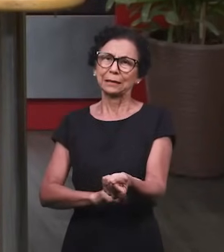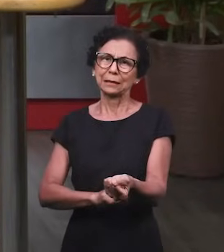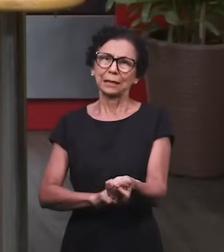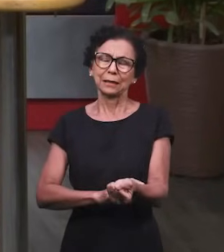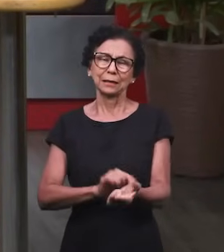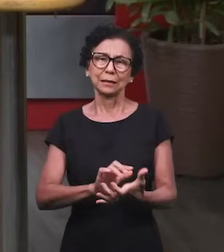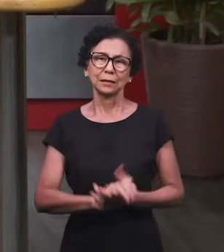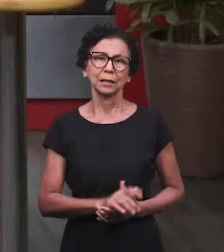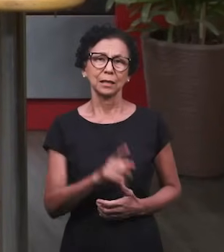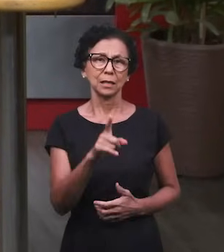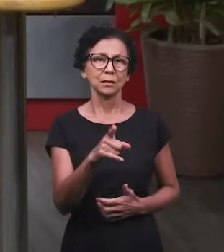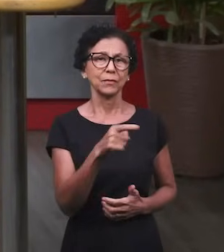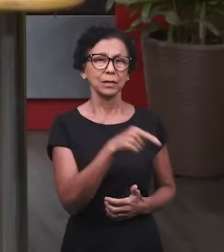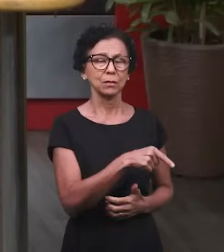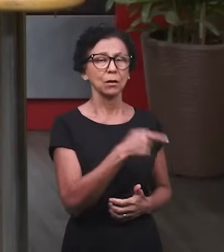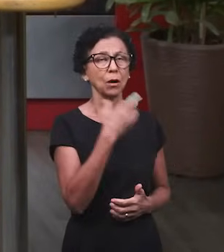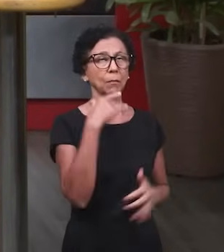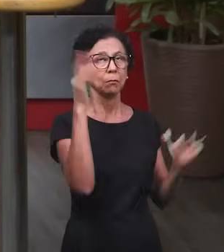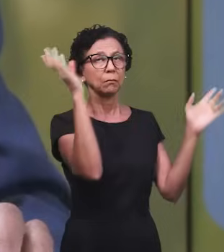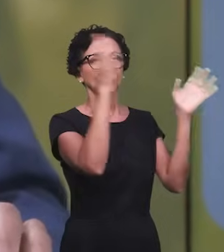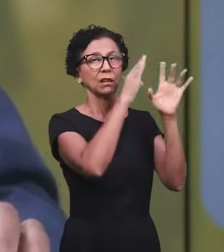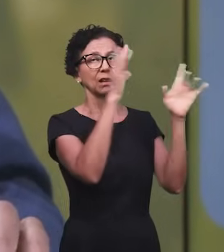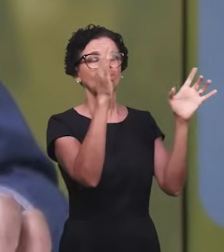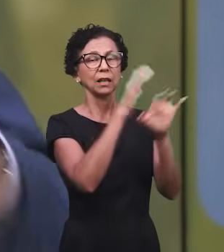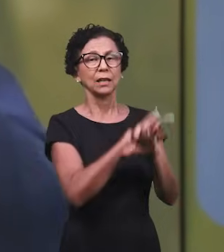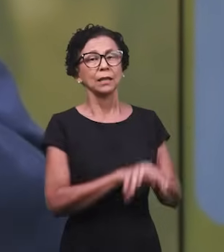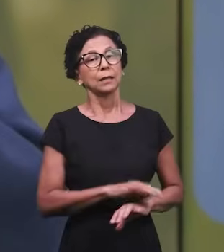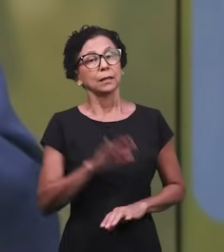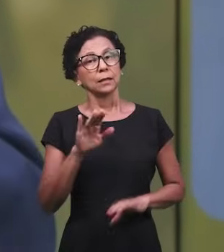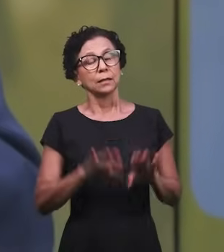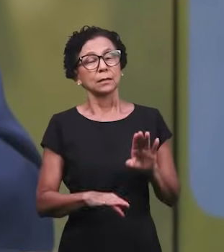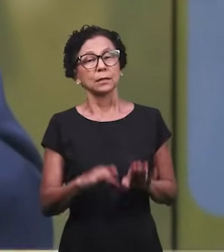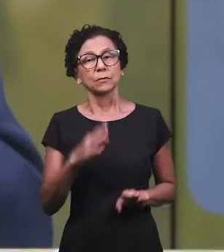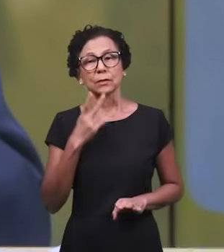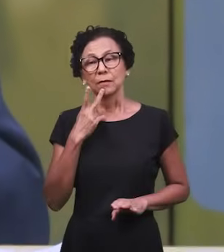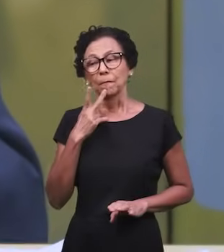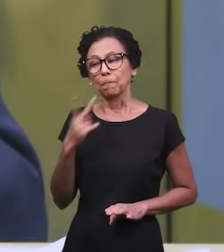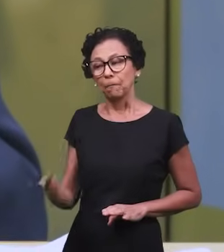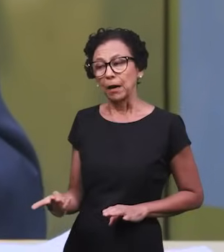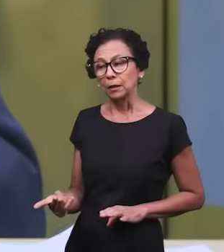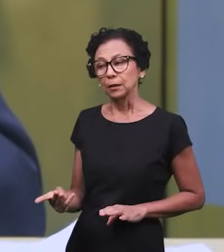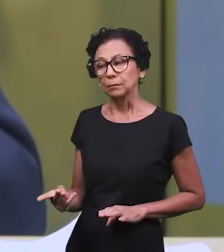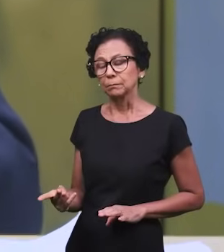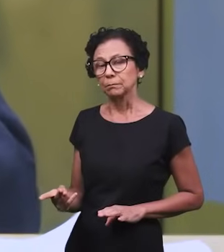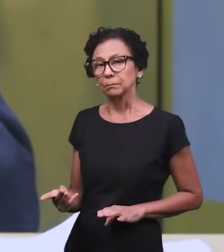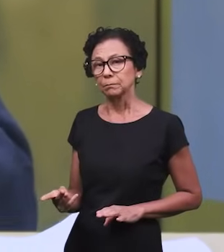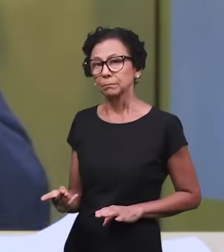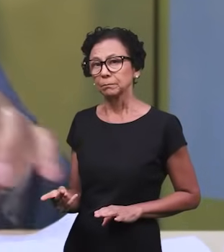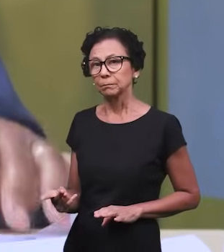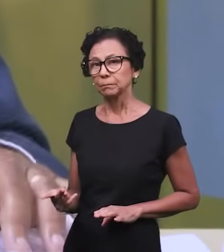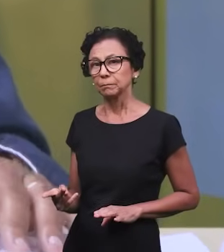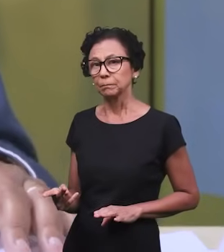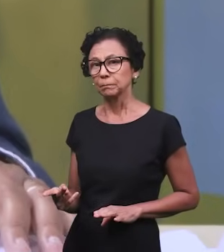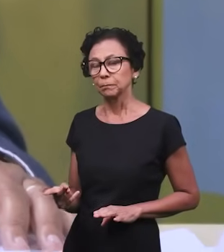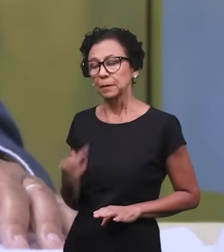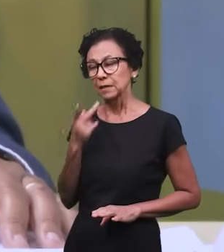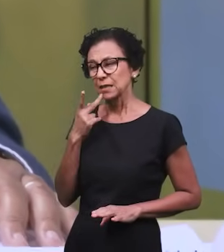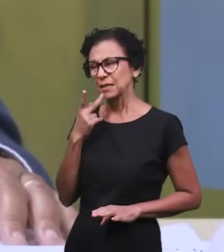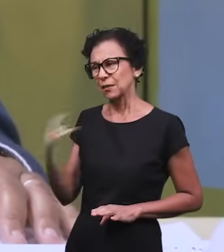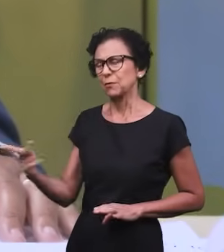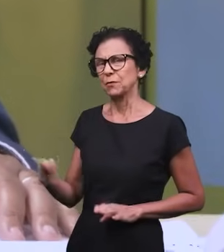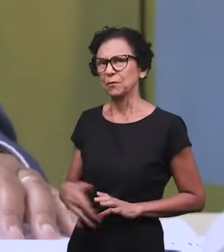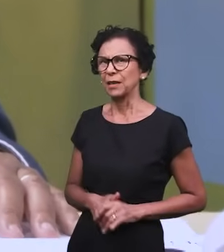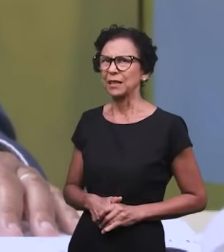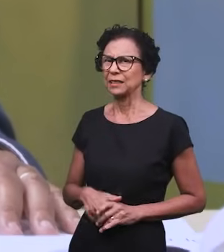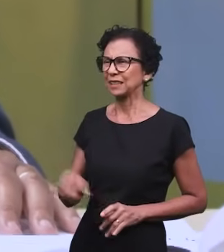sabedoria para perceber que que aquilo que você vai fal falar vai irritá-la porque você pode irritá-la porção ou por ação você fala uma coisa que você sabe